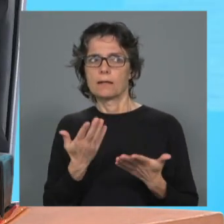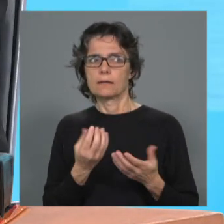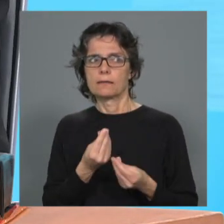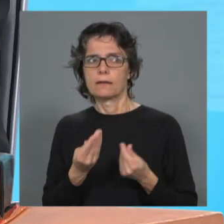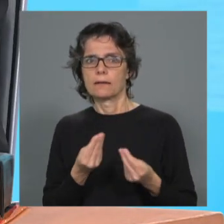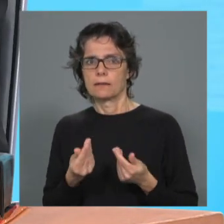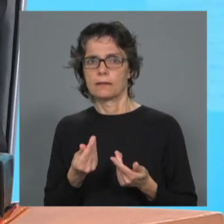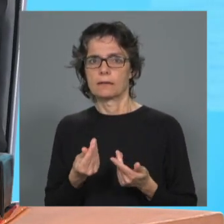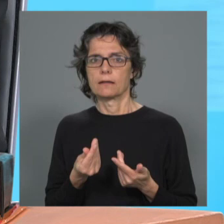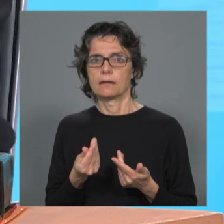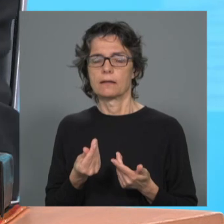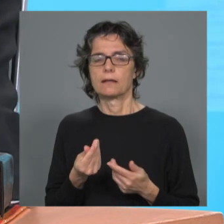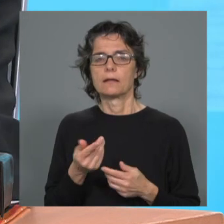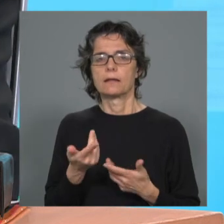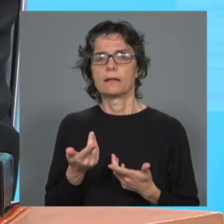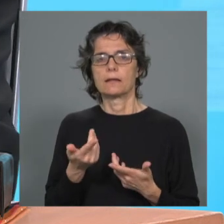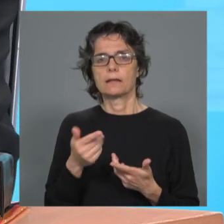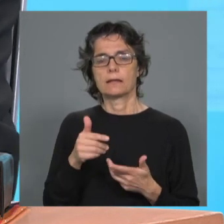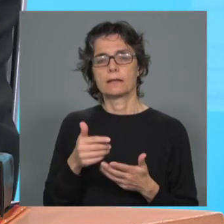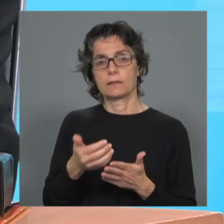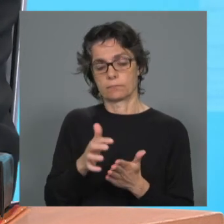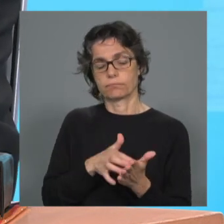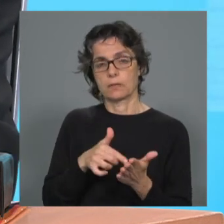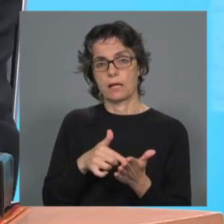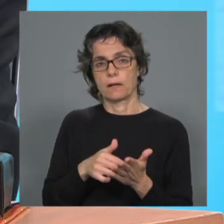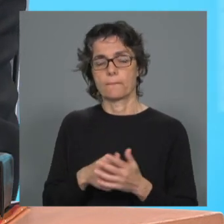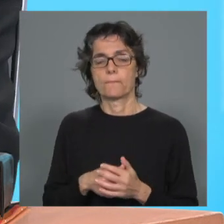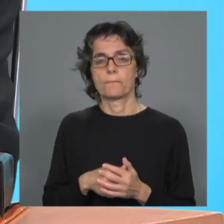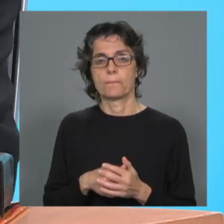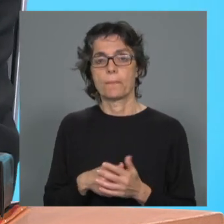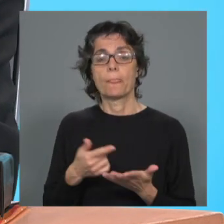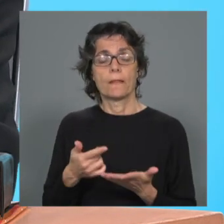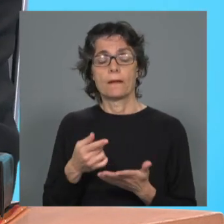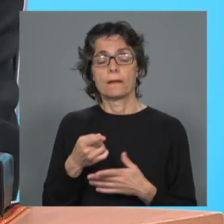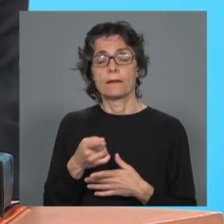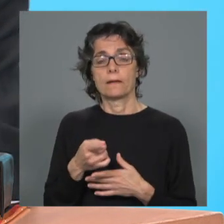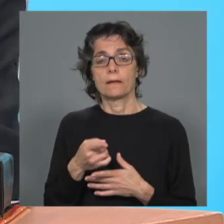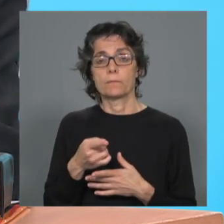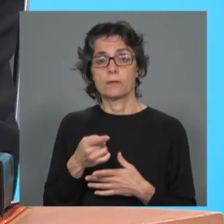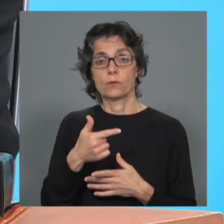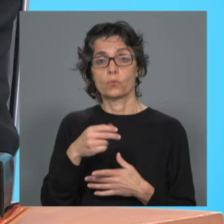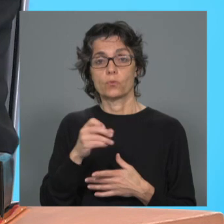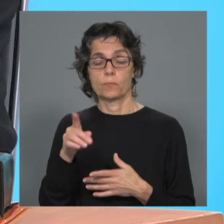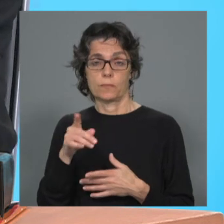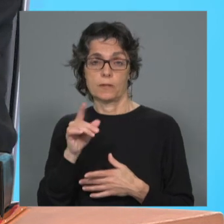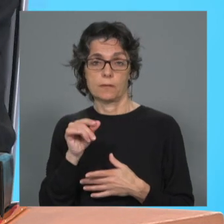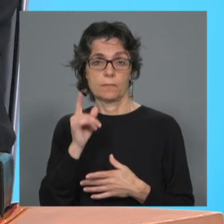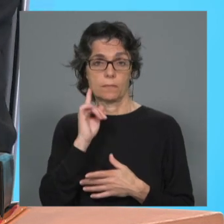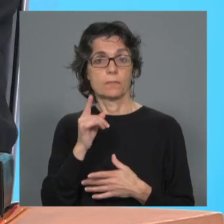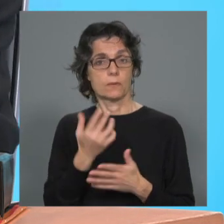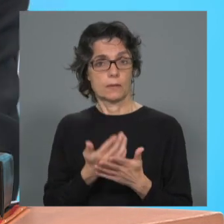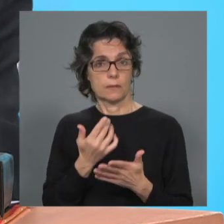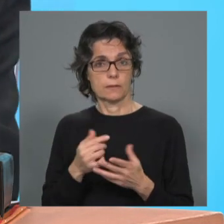que não é experimentada a partir da experiência humana, e, portanto, essa dimensão também é um traço